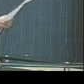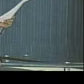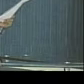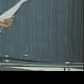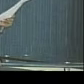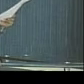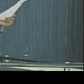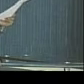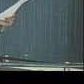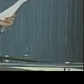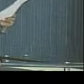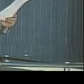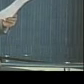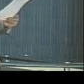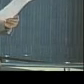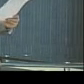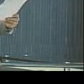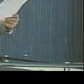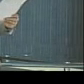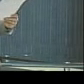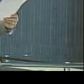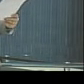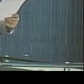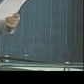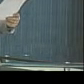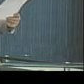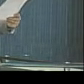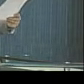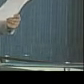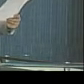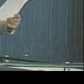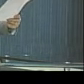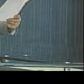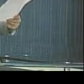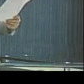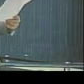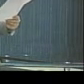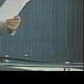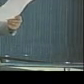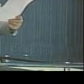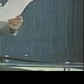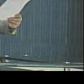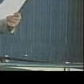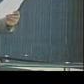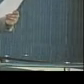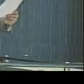feita-se Resgate completados seis meses do atual governo no dia 30/06/2011